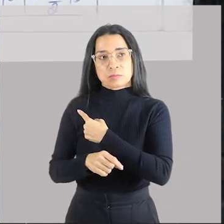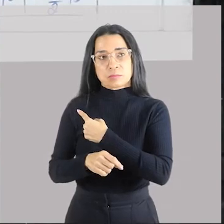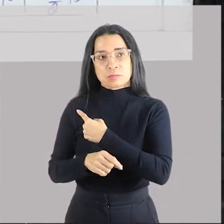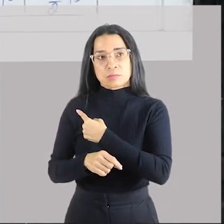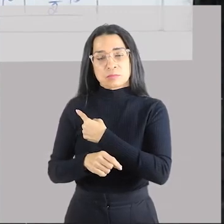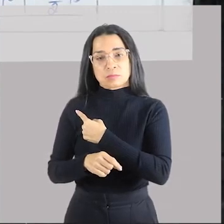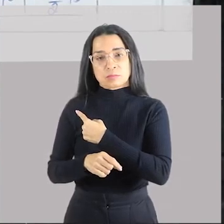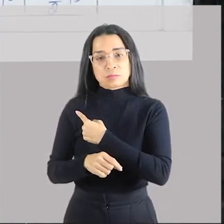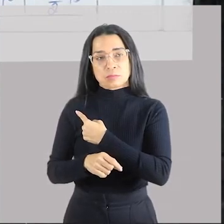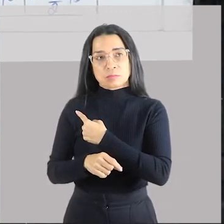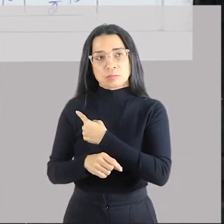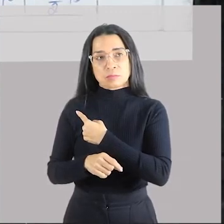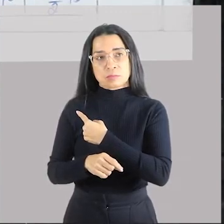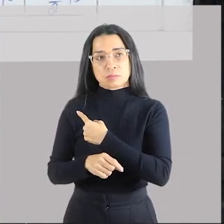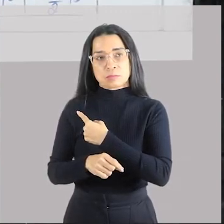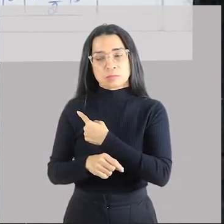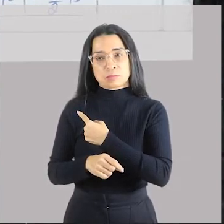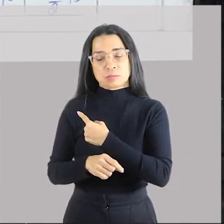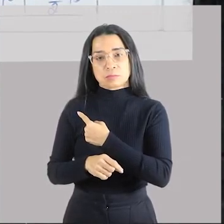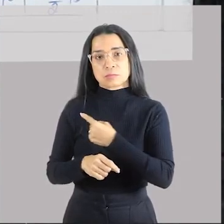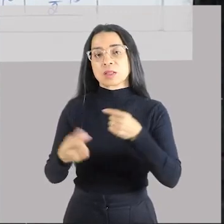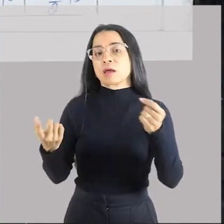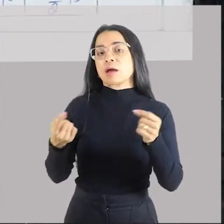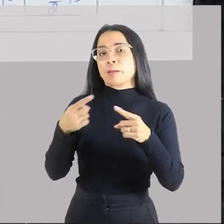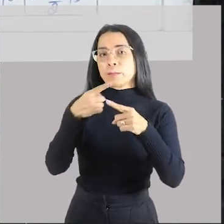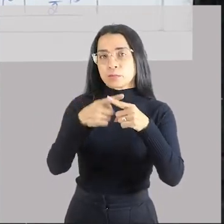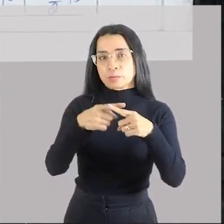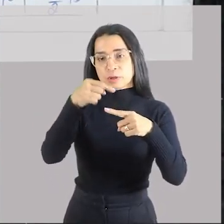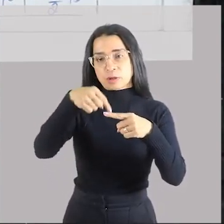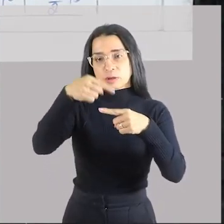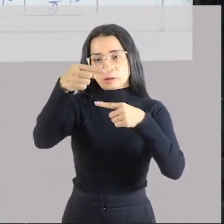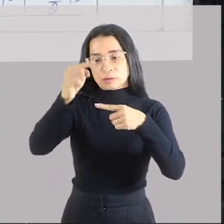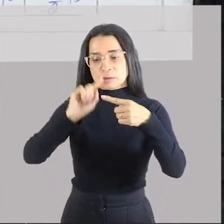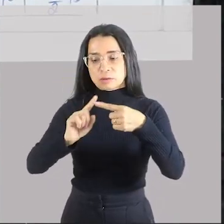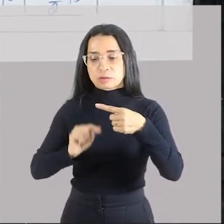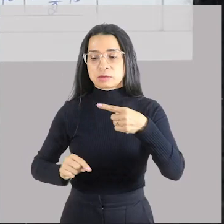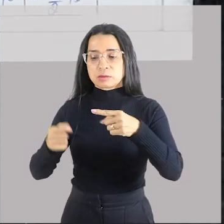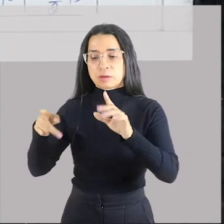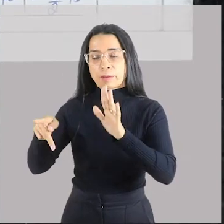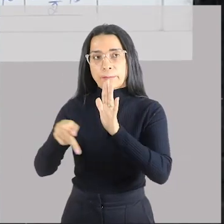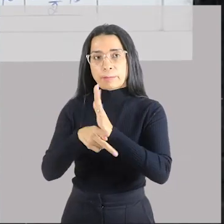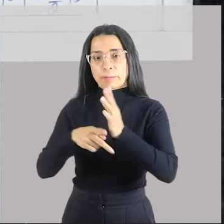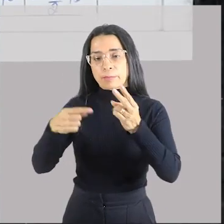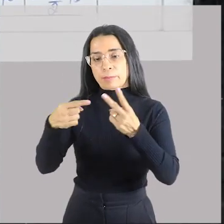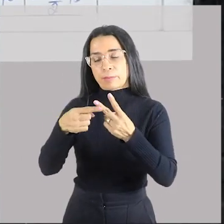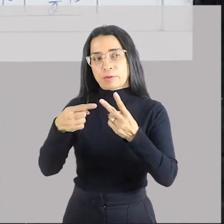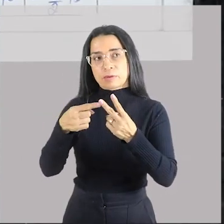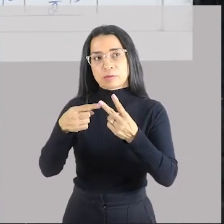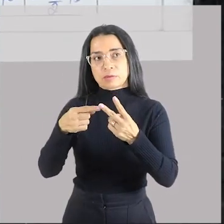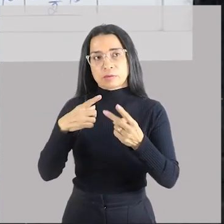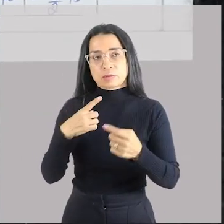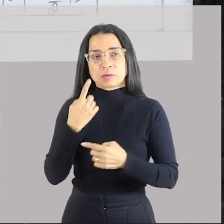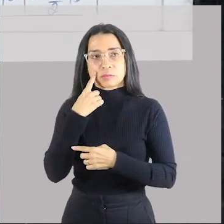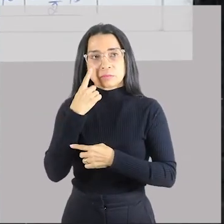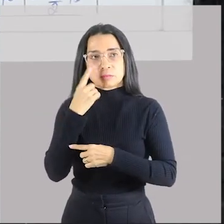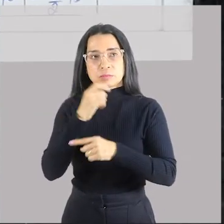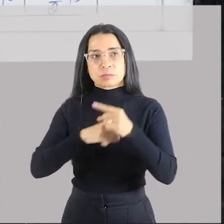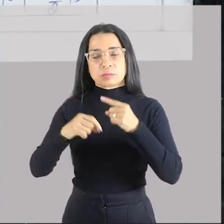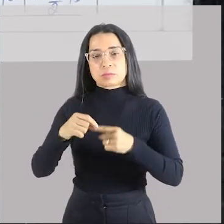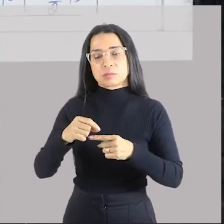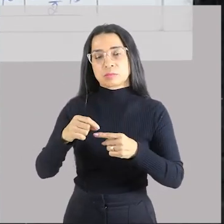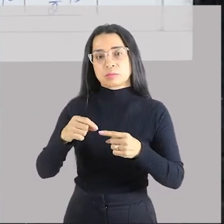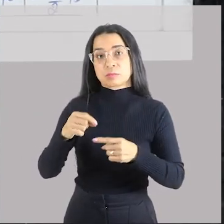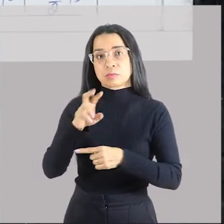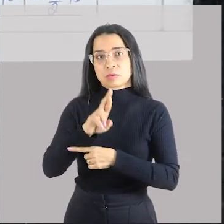certo? Que é multiplicar em cima e embaixo pela própria raiz. Aí você vai ter que o raio é igual a